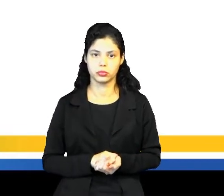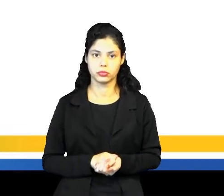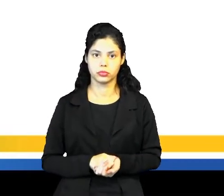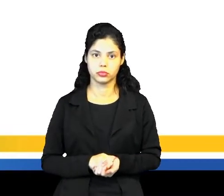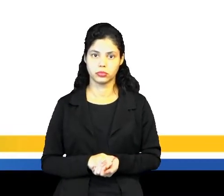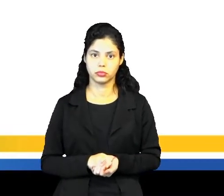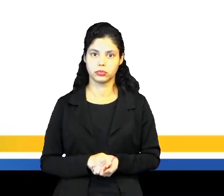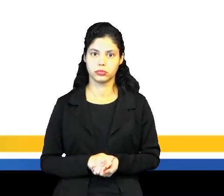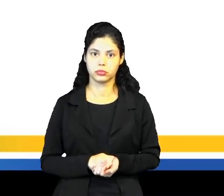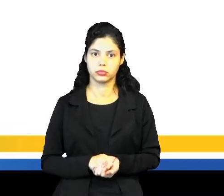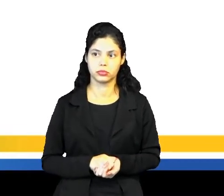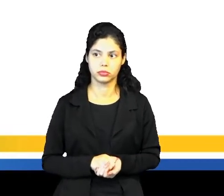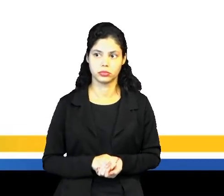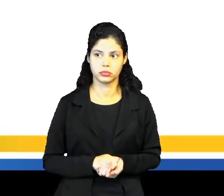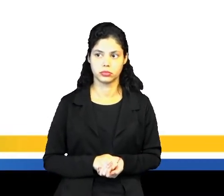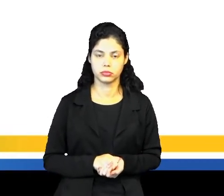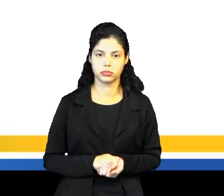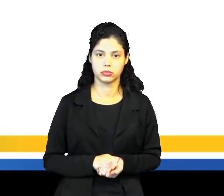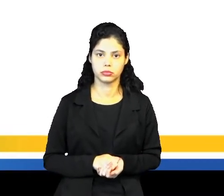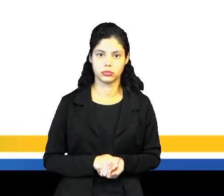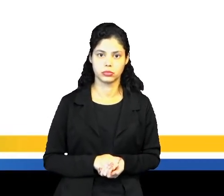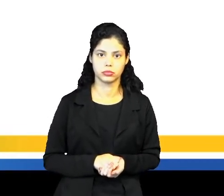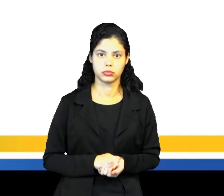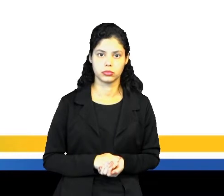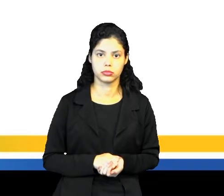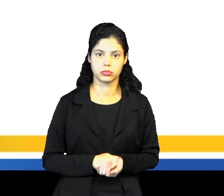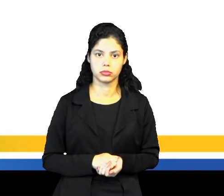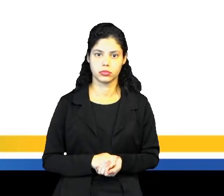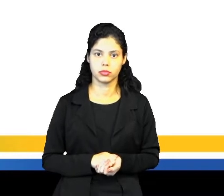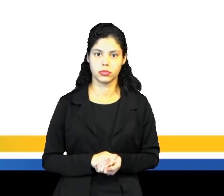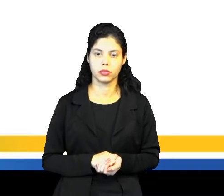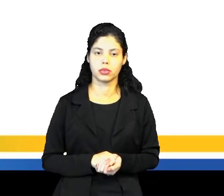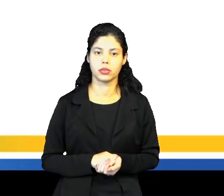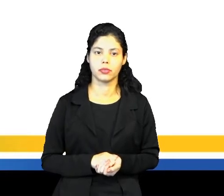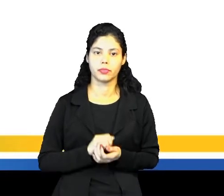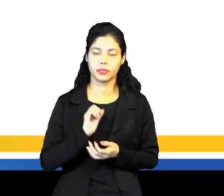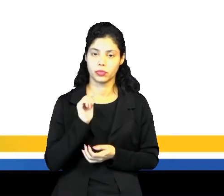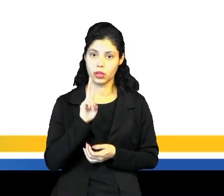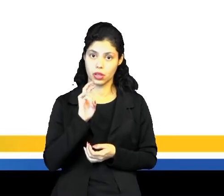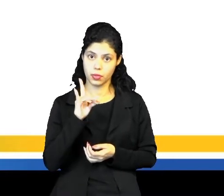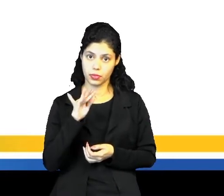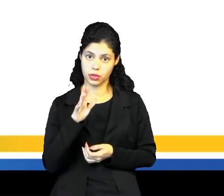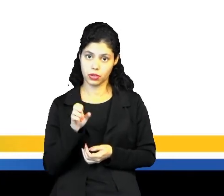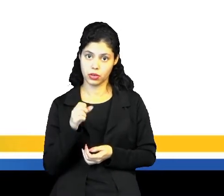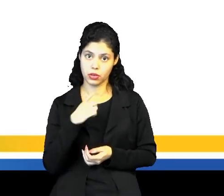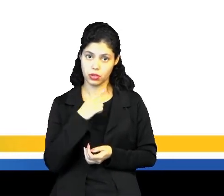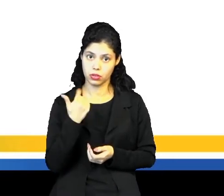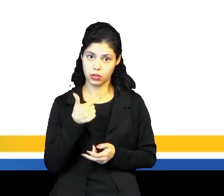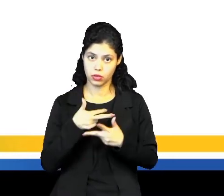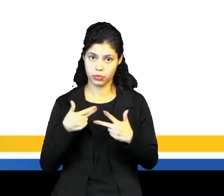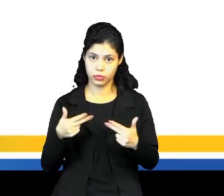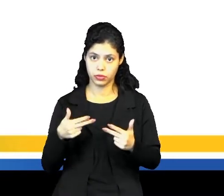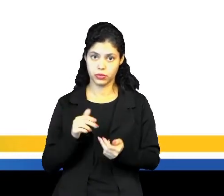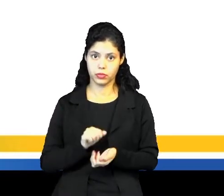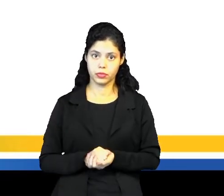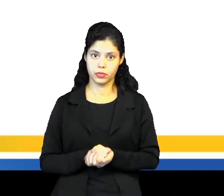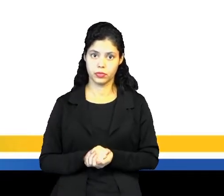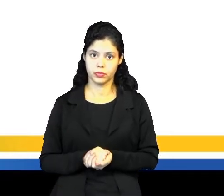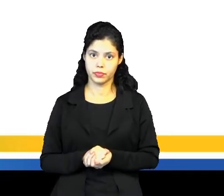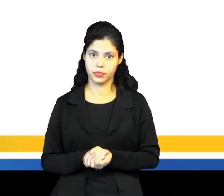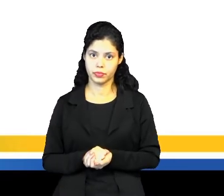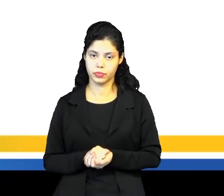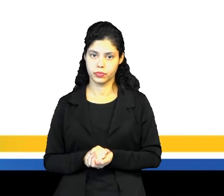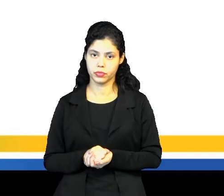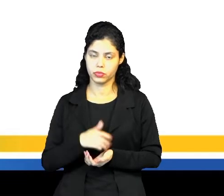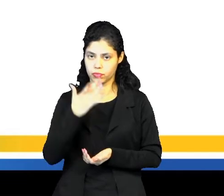Arrependido sin objeto, horrendo administrador, ou seja, arrependido sem objetos, né?